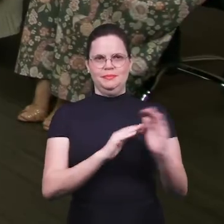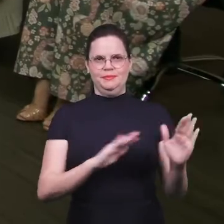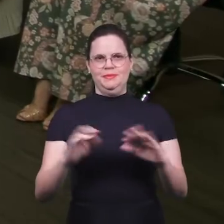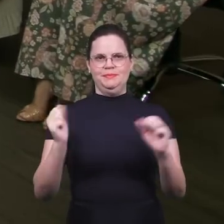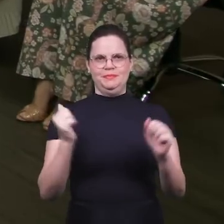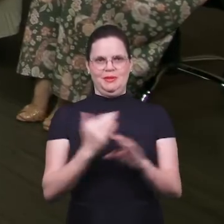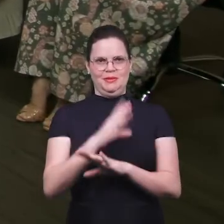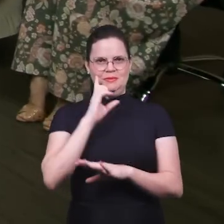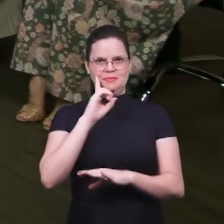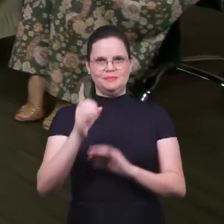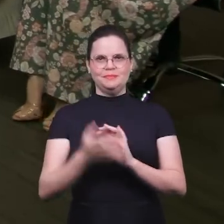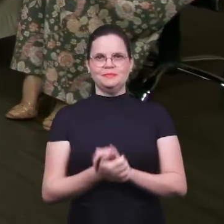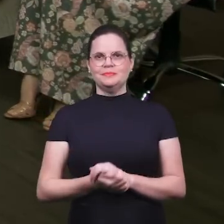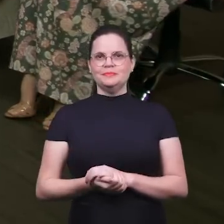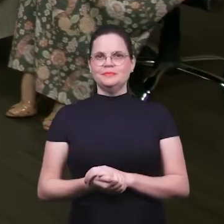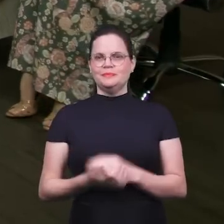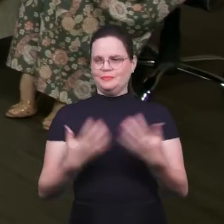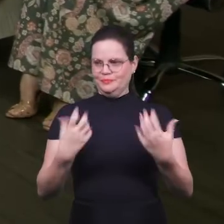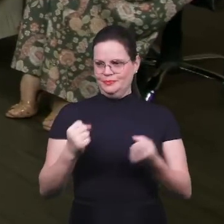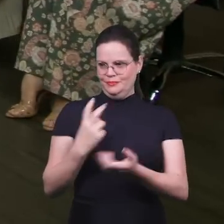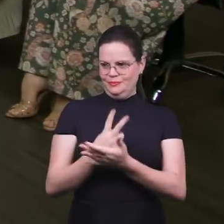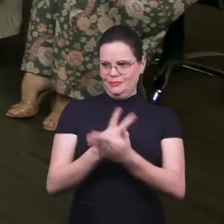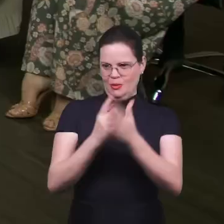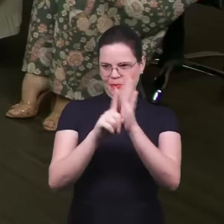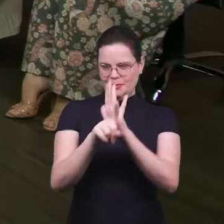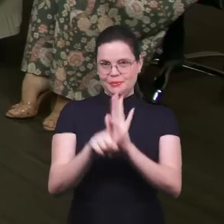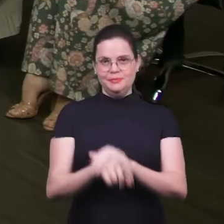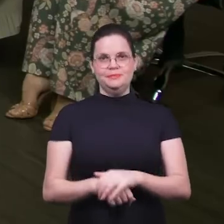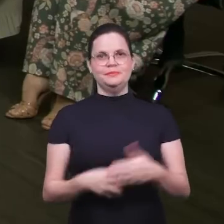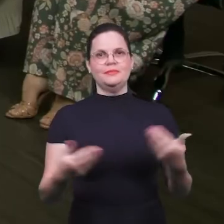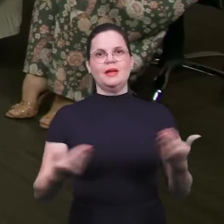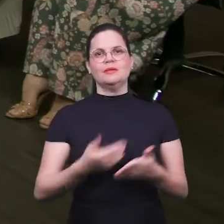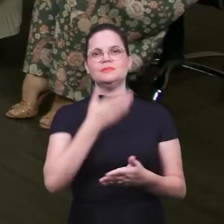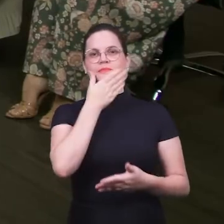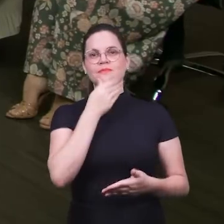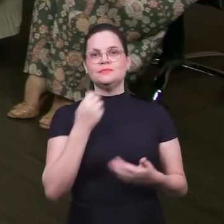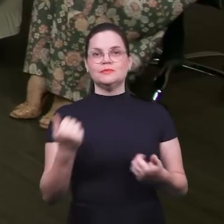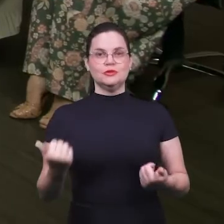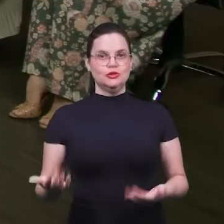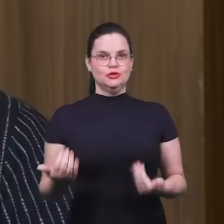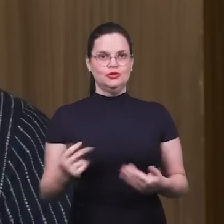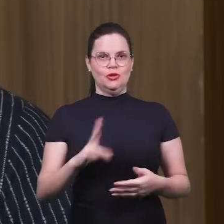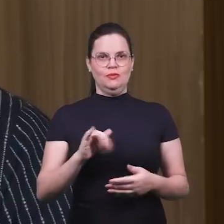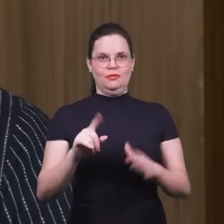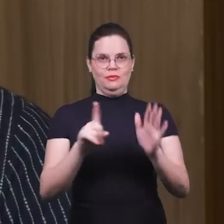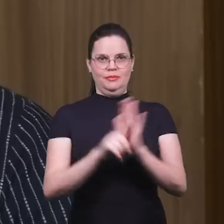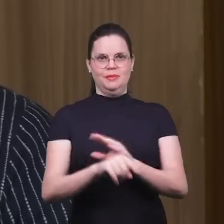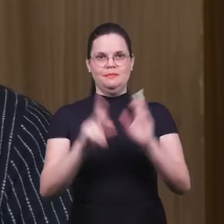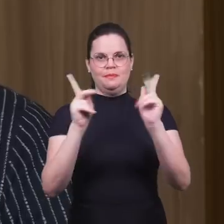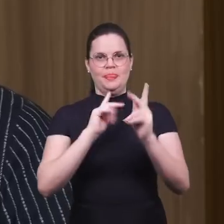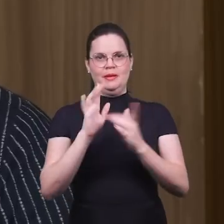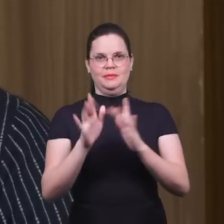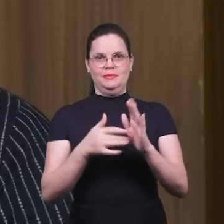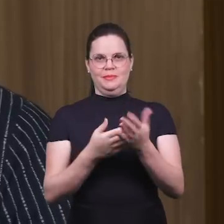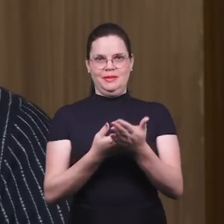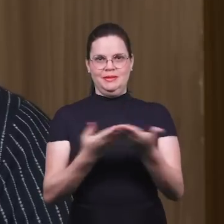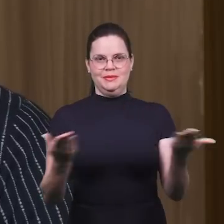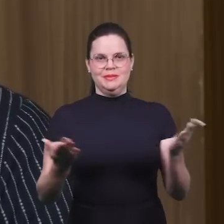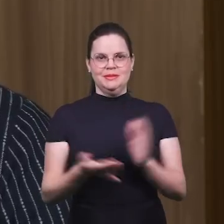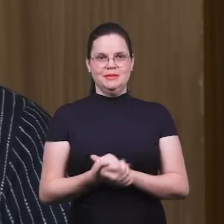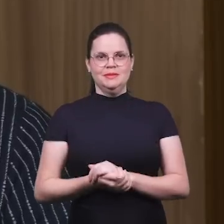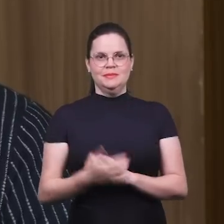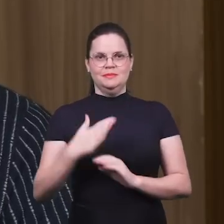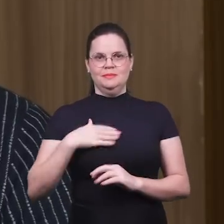com os jovens? Vamos sim, pastor Josias. Agora é um jovem que vai fazer a pergunta. Pai do Senhor, pastor. Pai do Senhor,